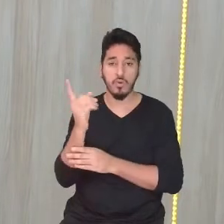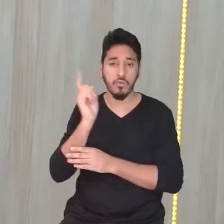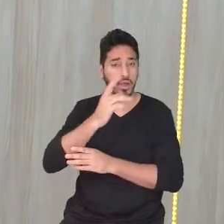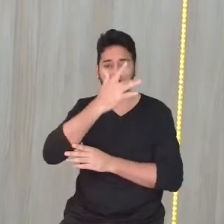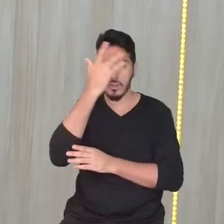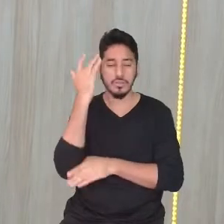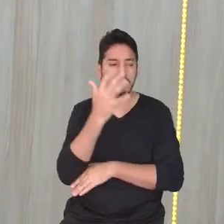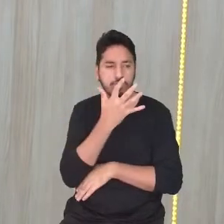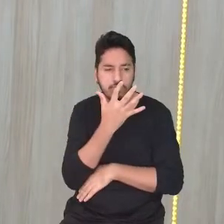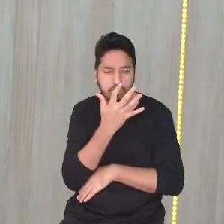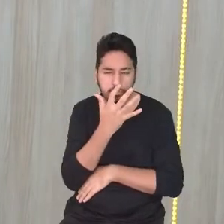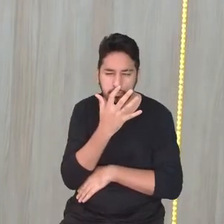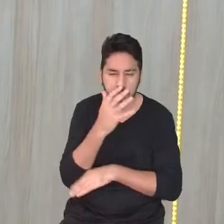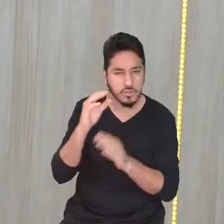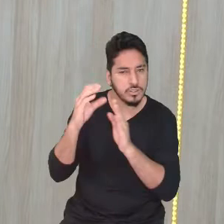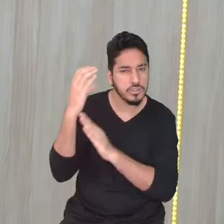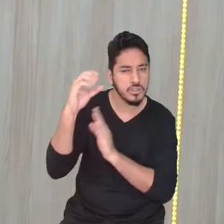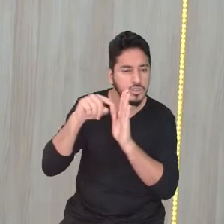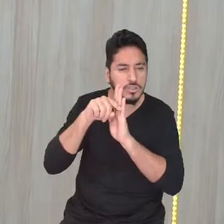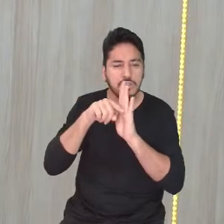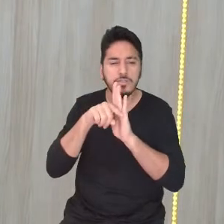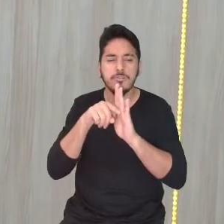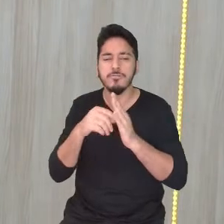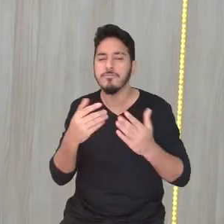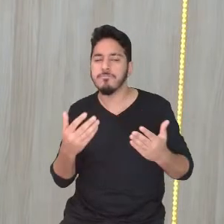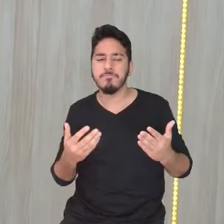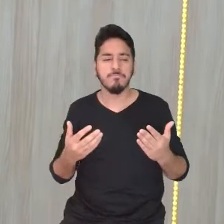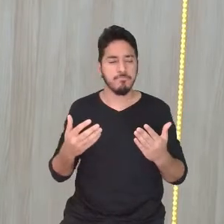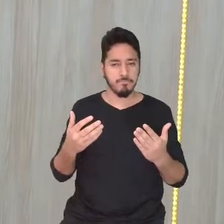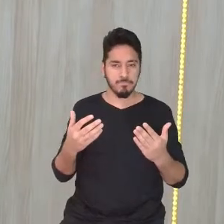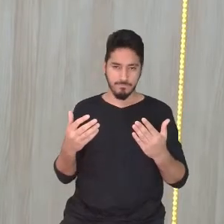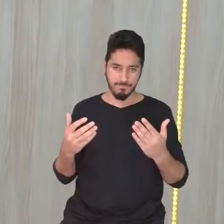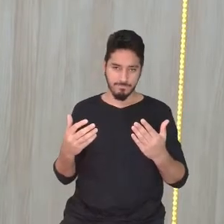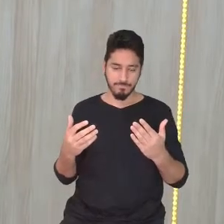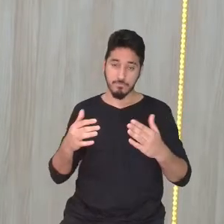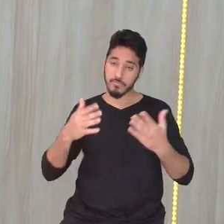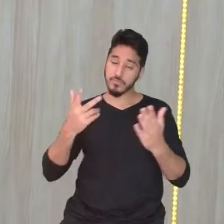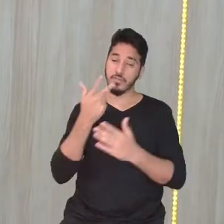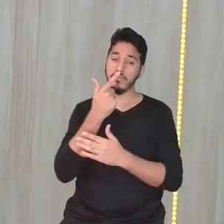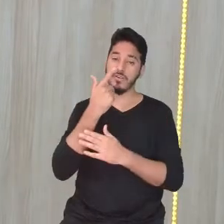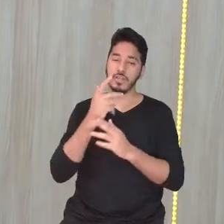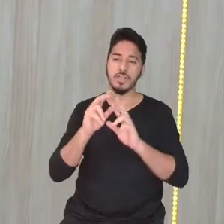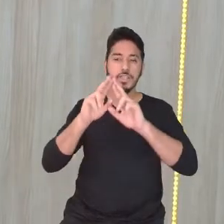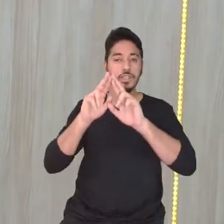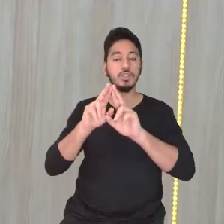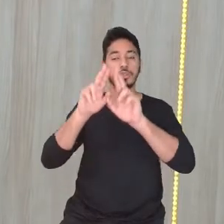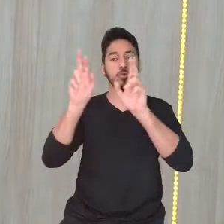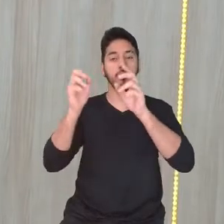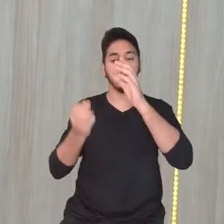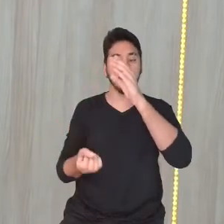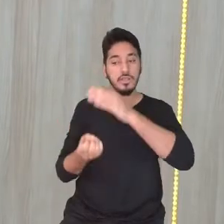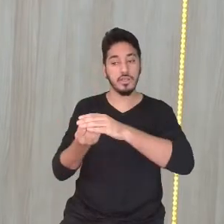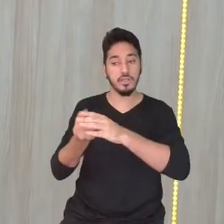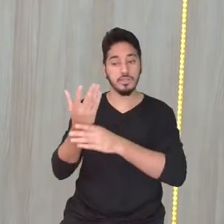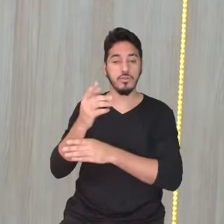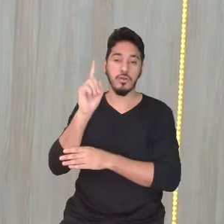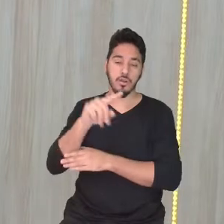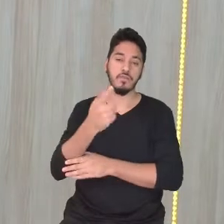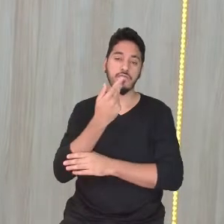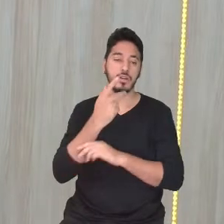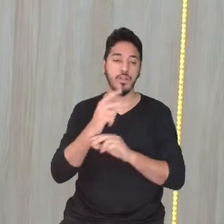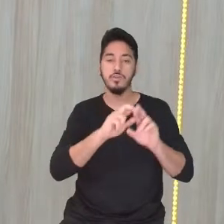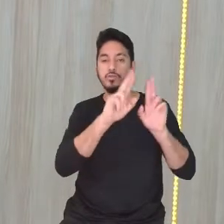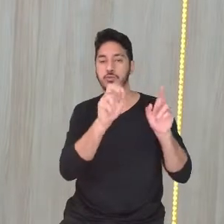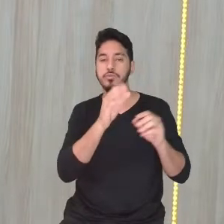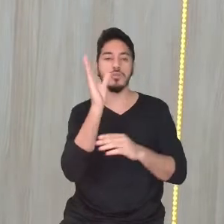pessoas observando, cientistas, né? Então, a gente falar a respeito de criações é falar a respeito